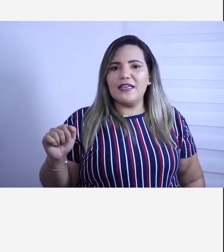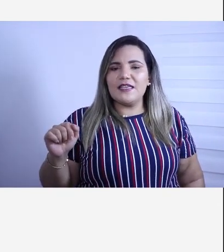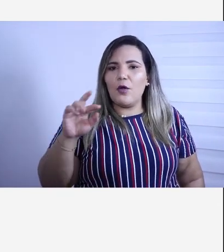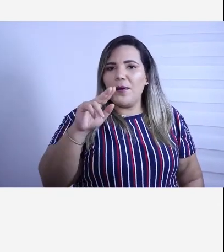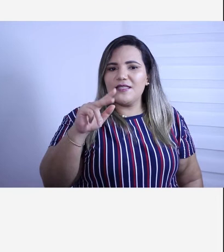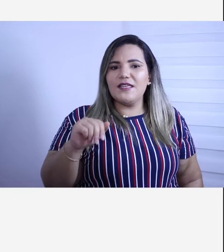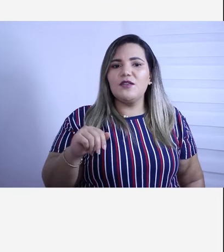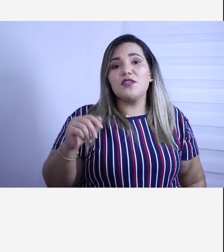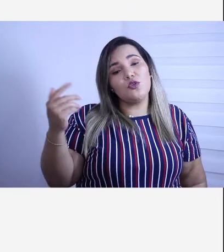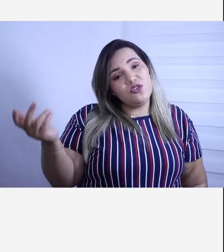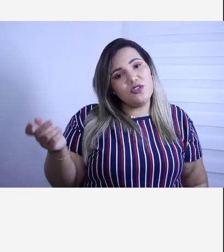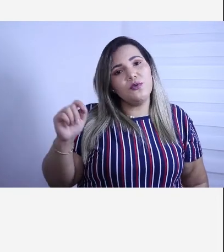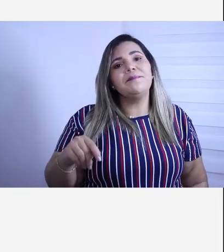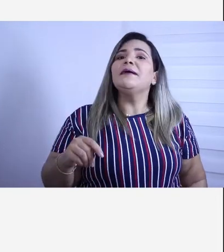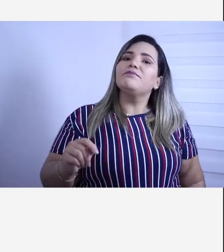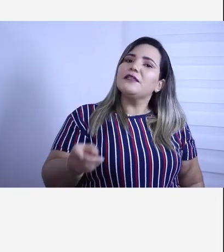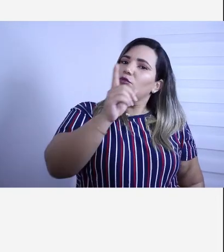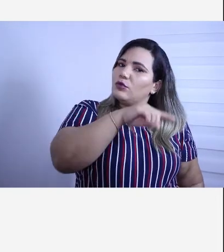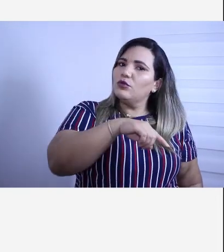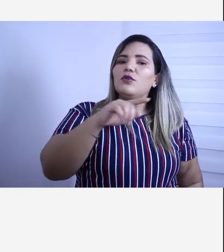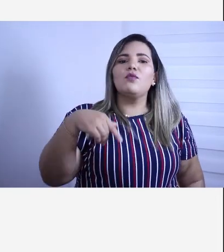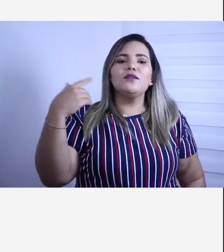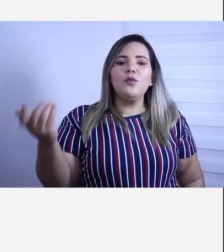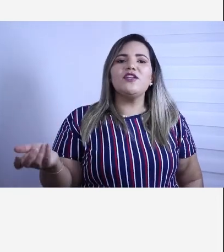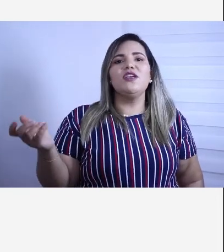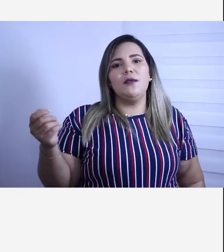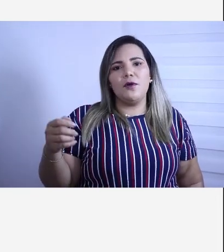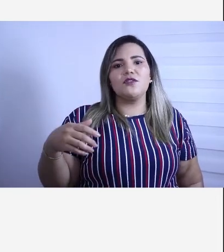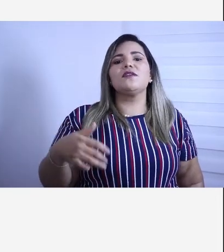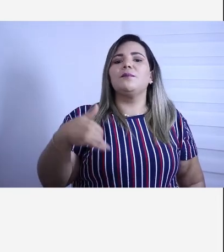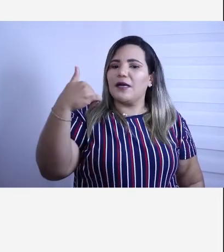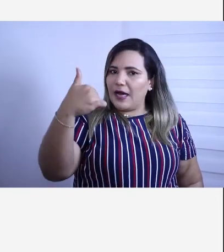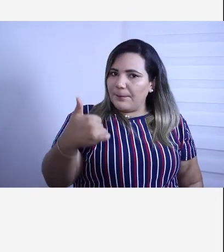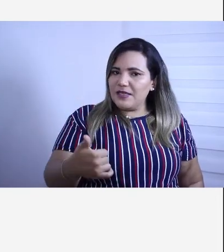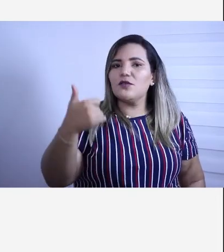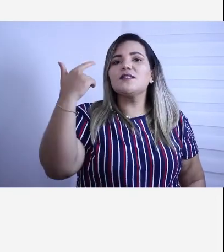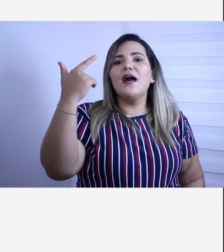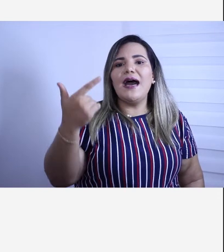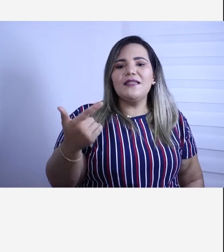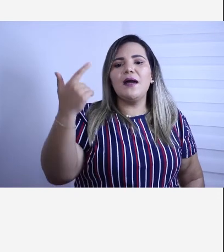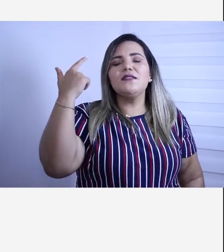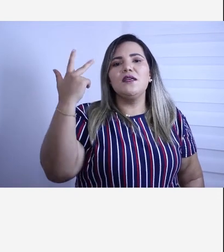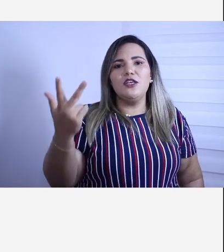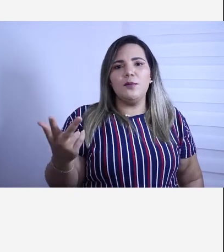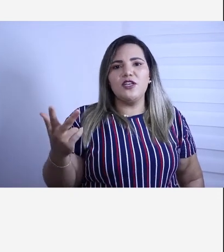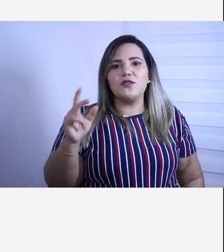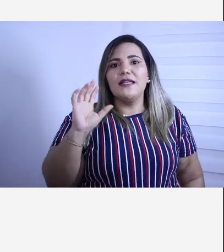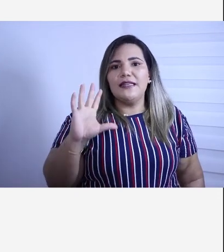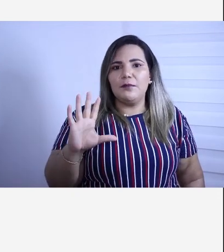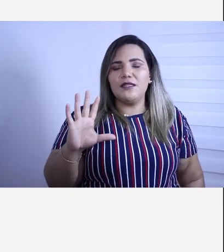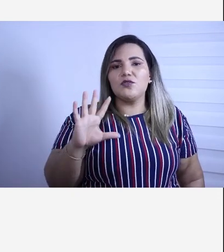coringa é aquele que é o parceirinho que substitui tanto whoo quanto esse ele pode ser usado para pessoas animais